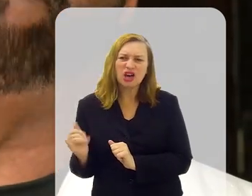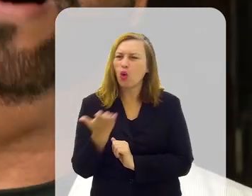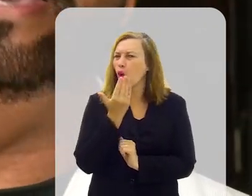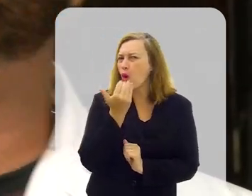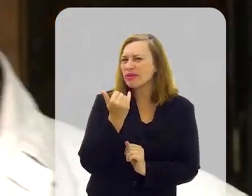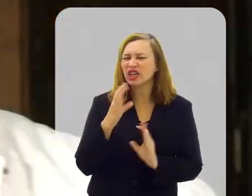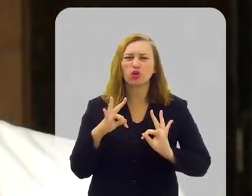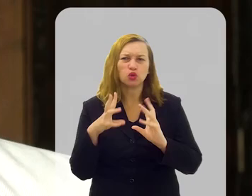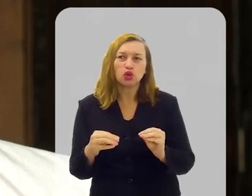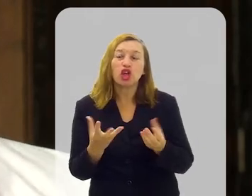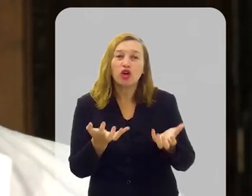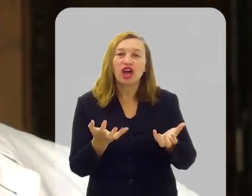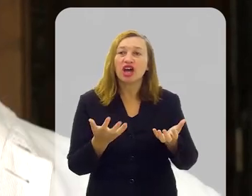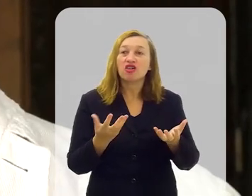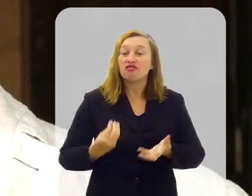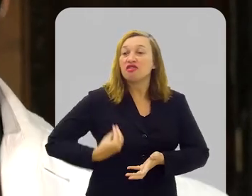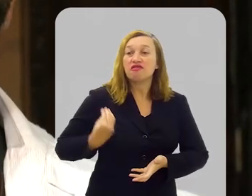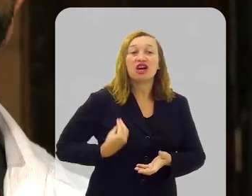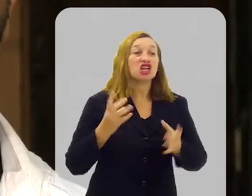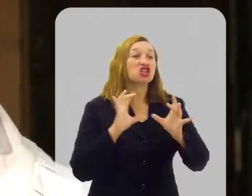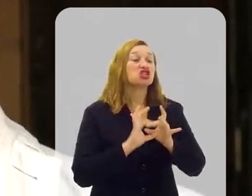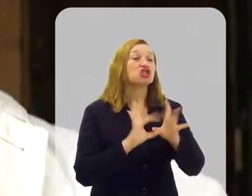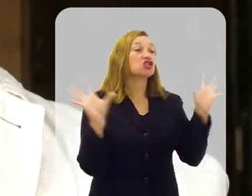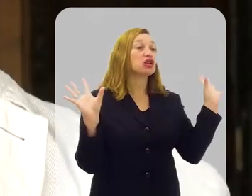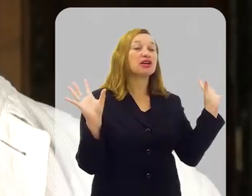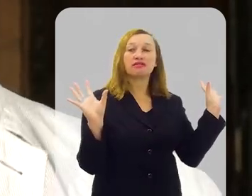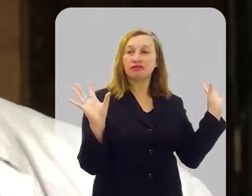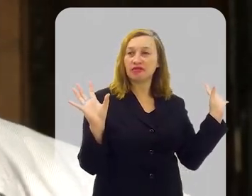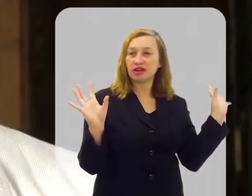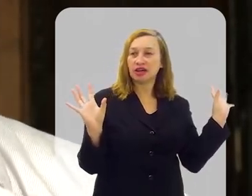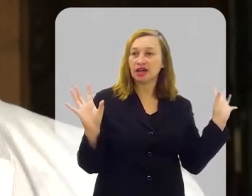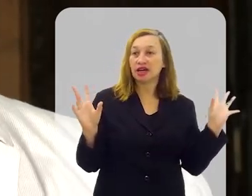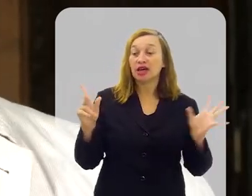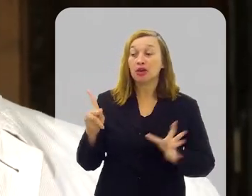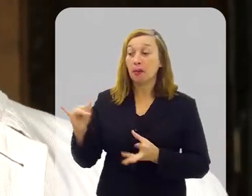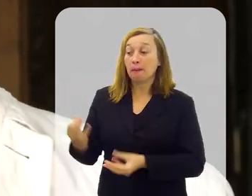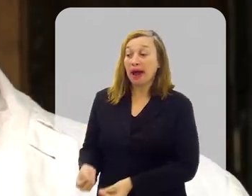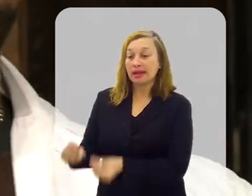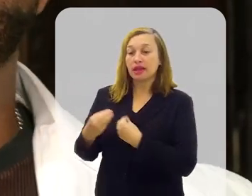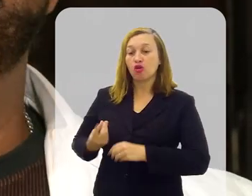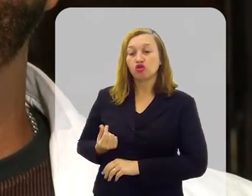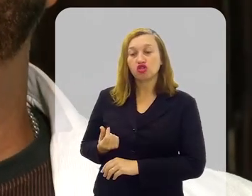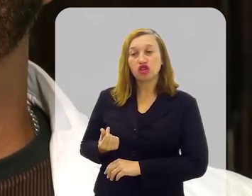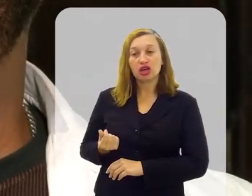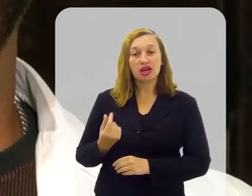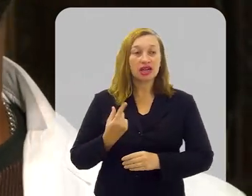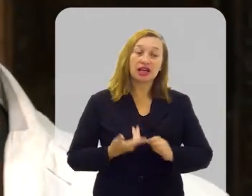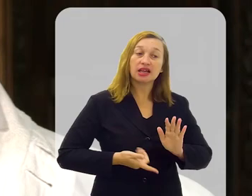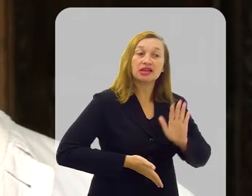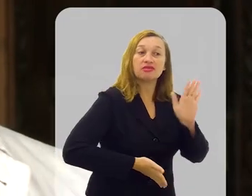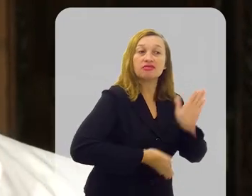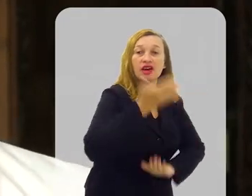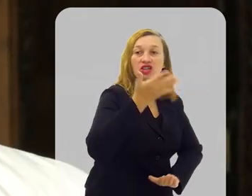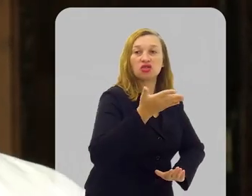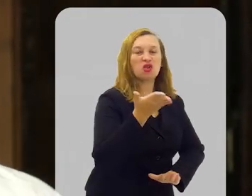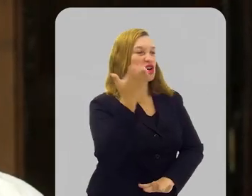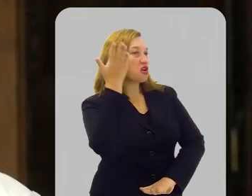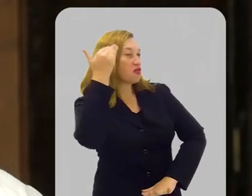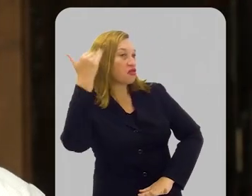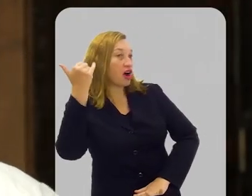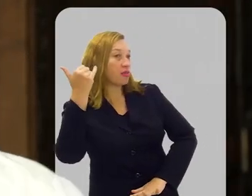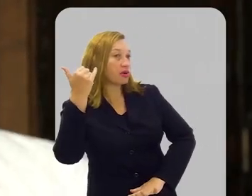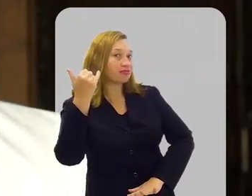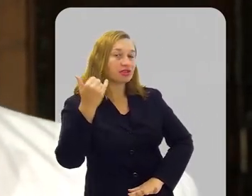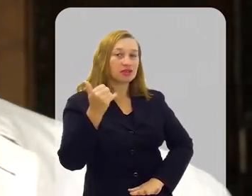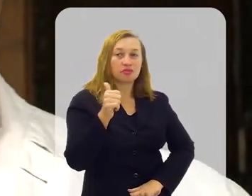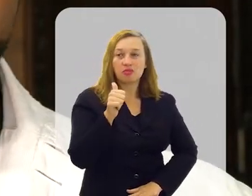com papai, com comida, com tudo isso, quero viver minha vida. Papai, me dá minha herança. E o pai deu herança, ele meteu o pé e foi viver, enfim, ele teve muita